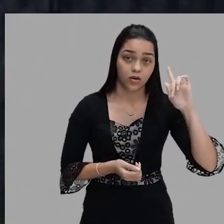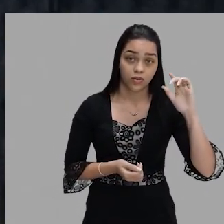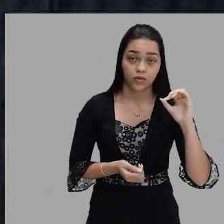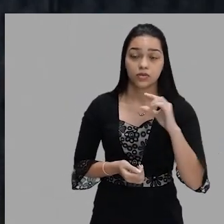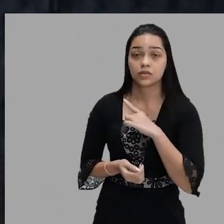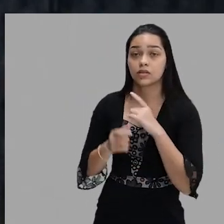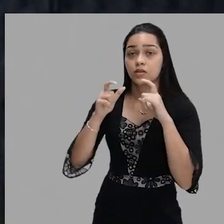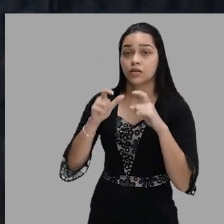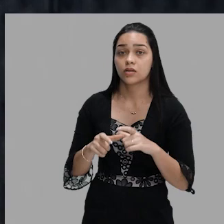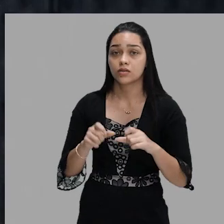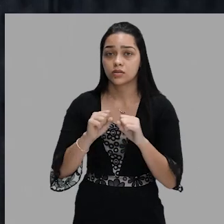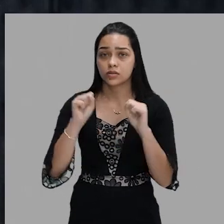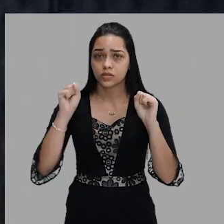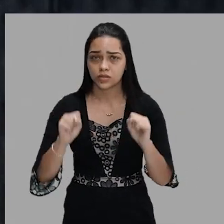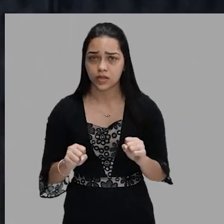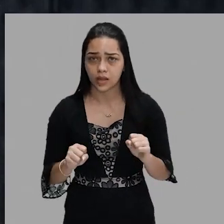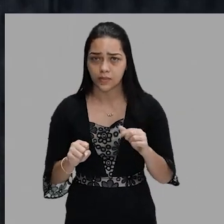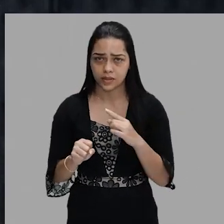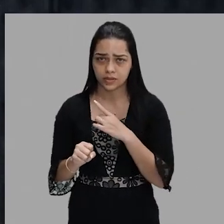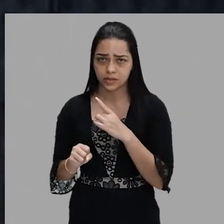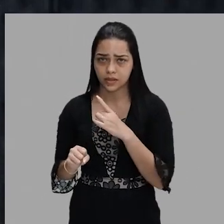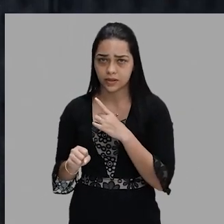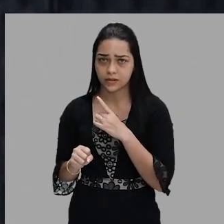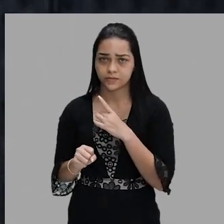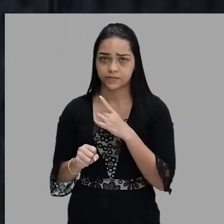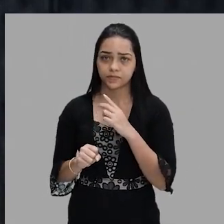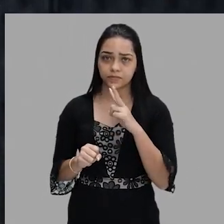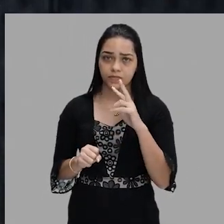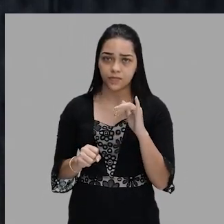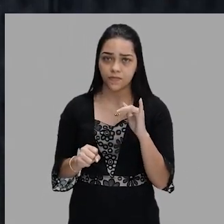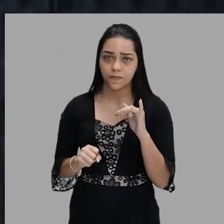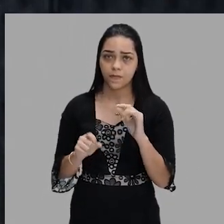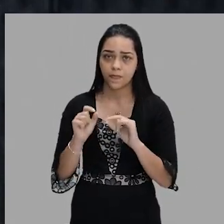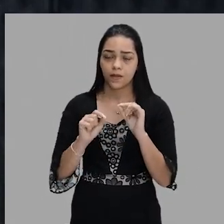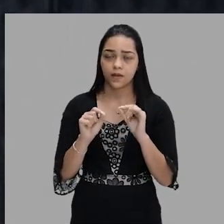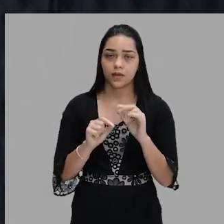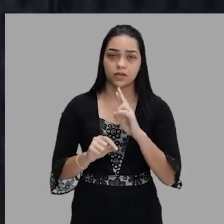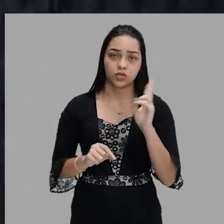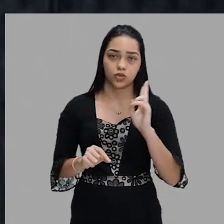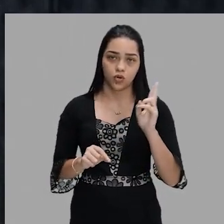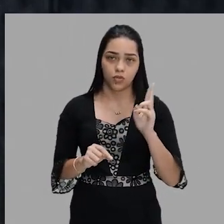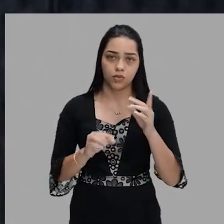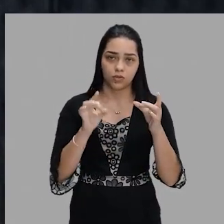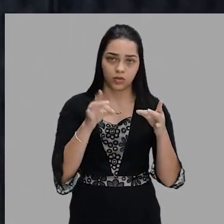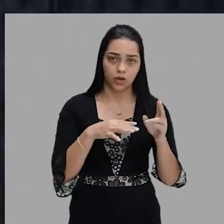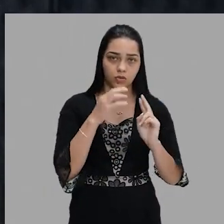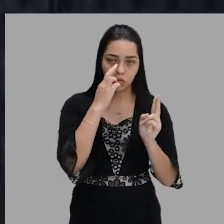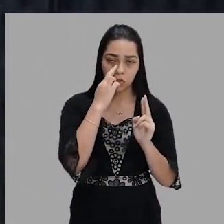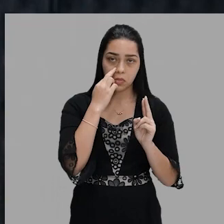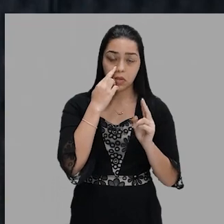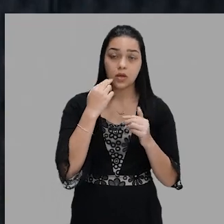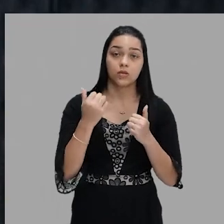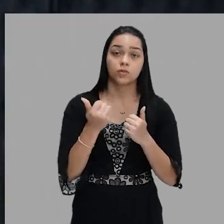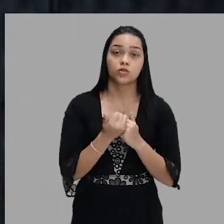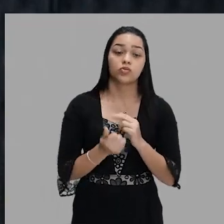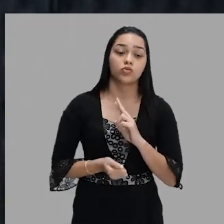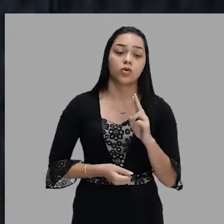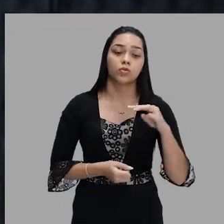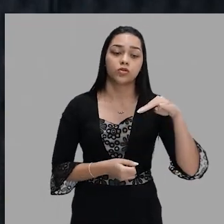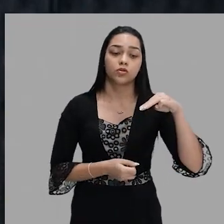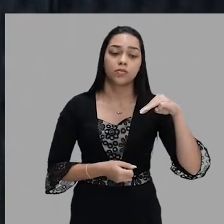localizado no sistema nervoso, no tecido nervoso, ele vai deixar de ter esse nome de macrófago e passa a ter o nome